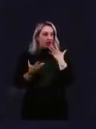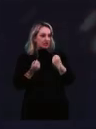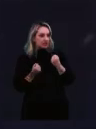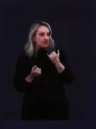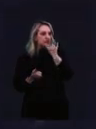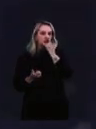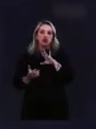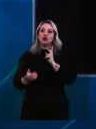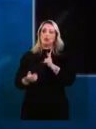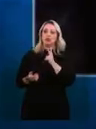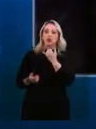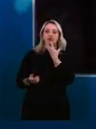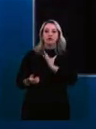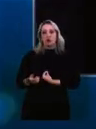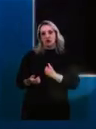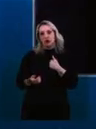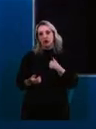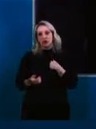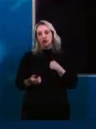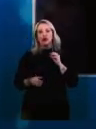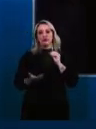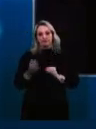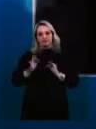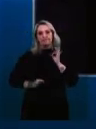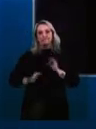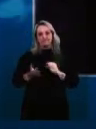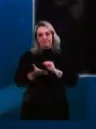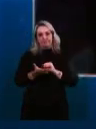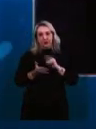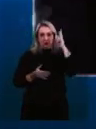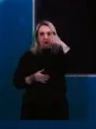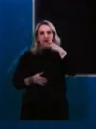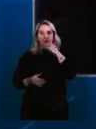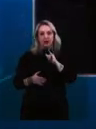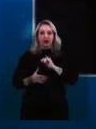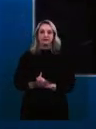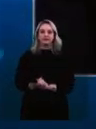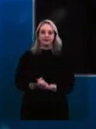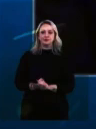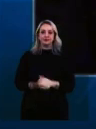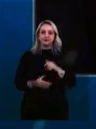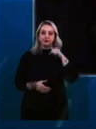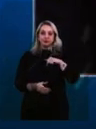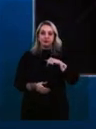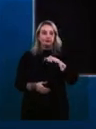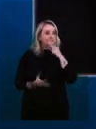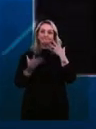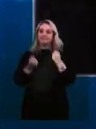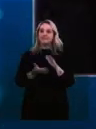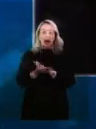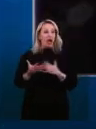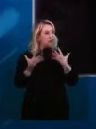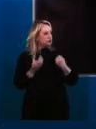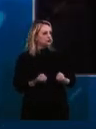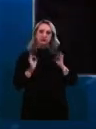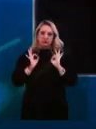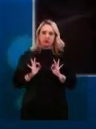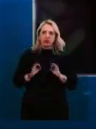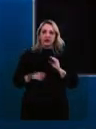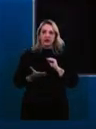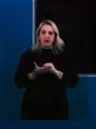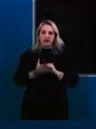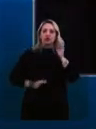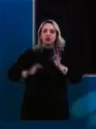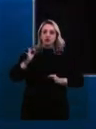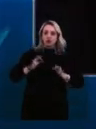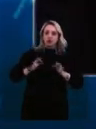pedir desculpa, você vai continuar magoada com isso. Realmente foi injusto na história do seu pai. Aqui ninguém reconhece nada. Eu reconheço. Eu realmente fui injusto